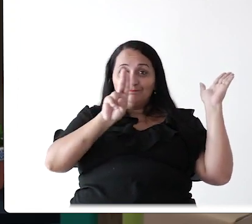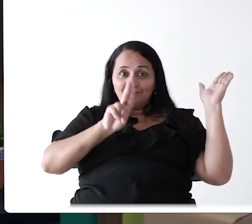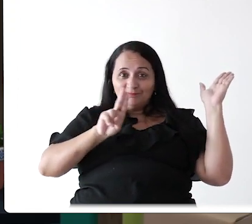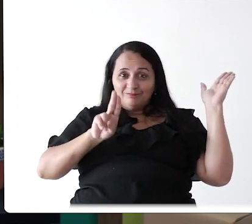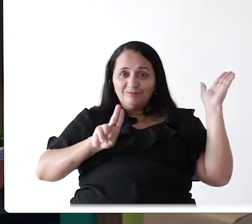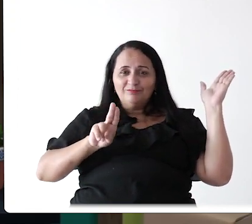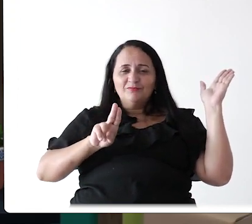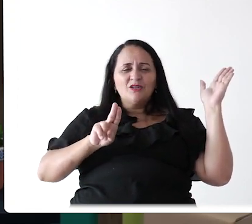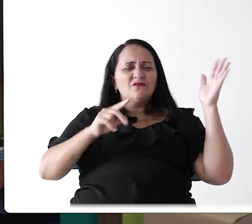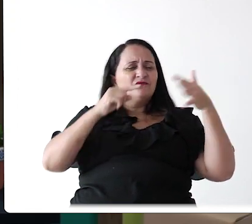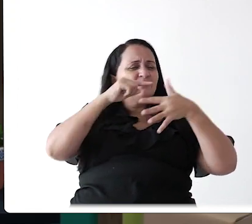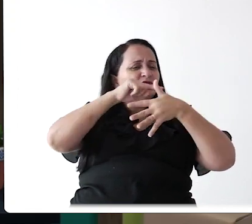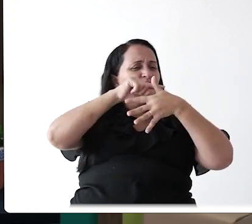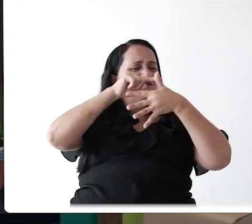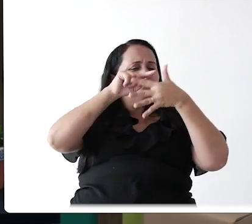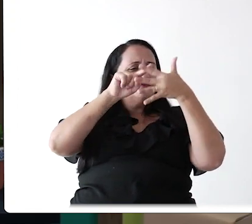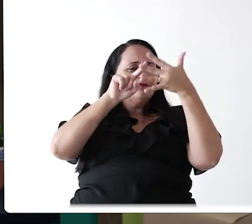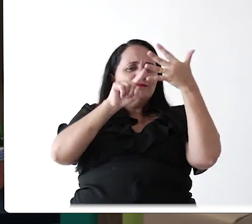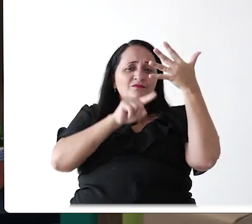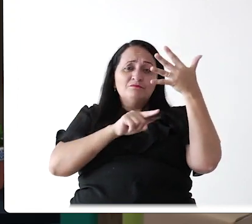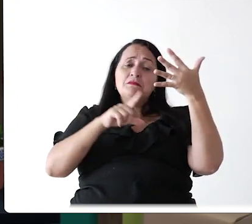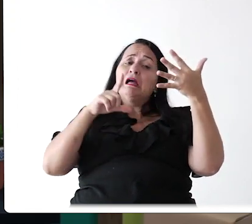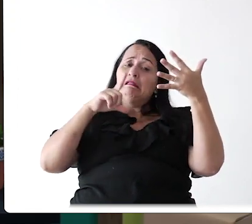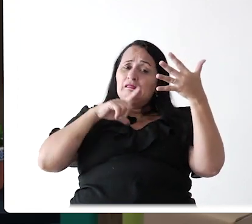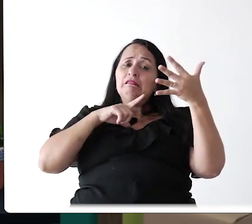artigos também.